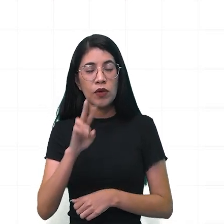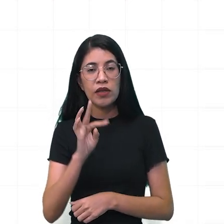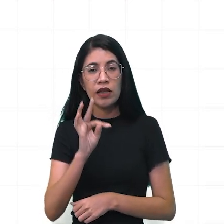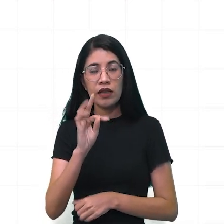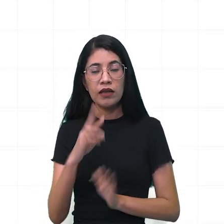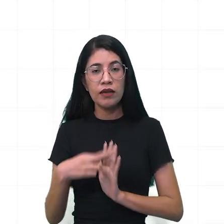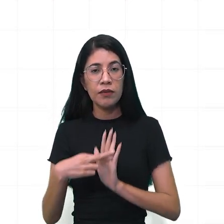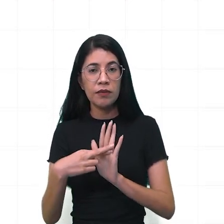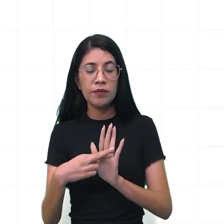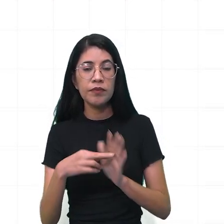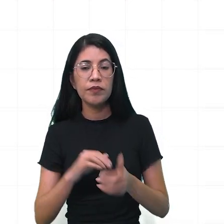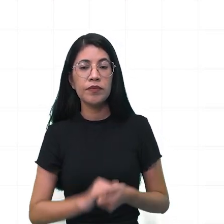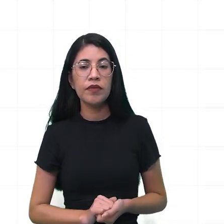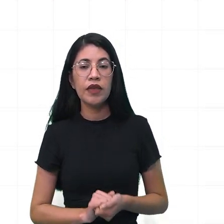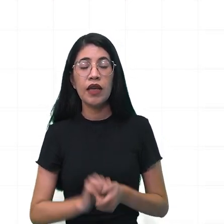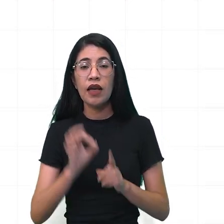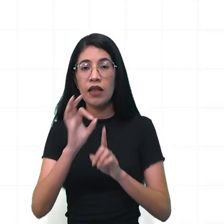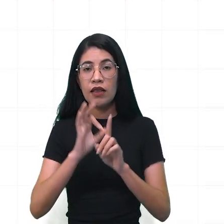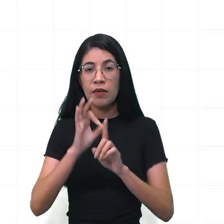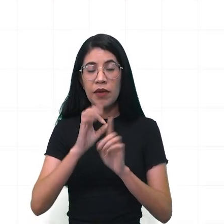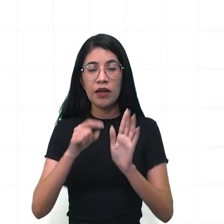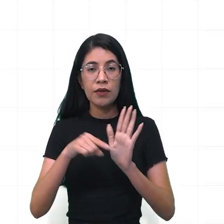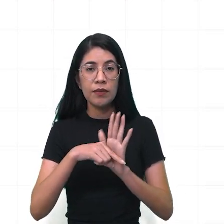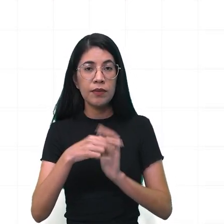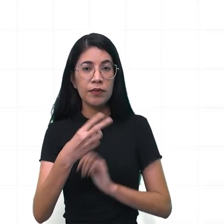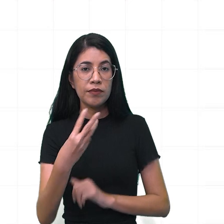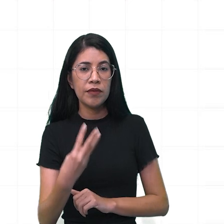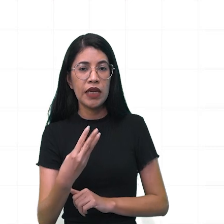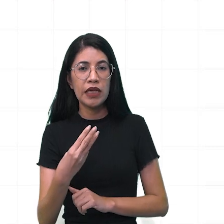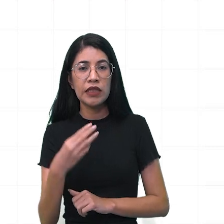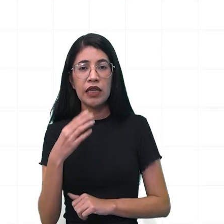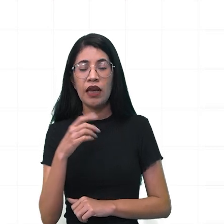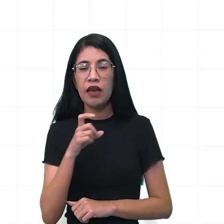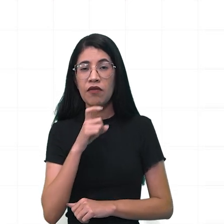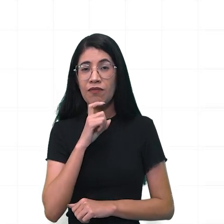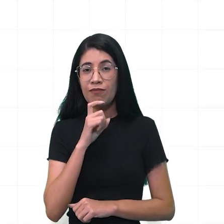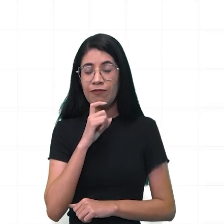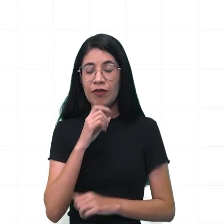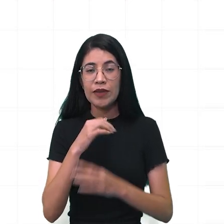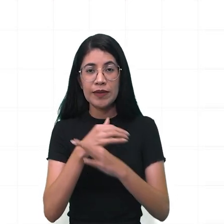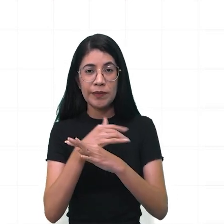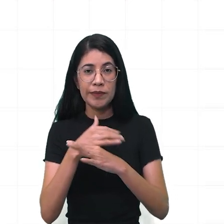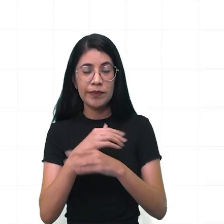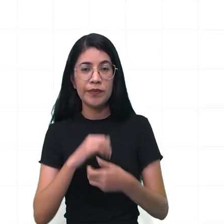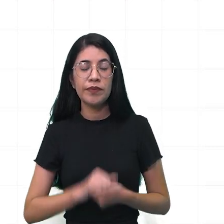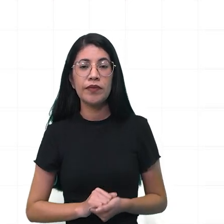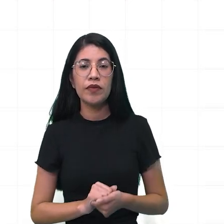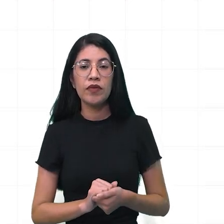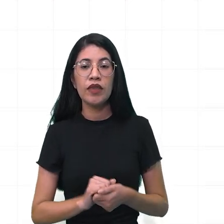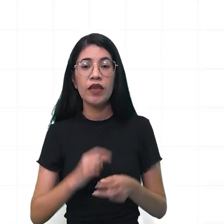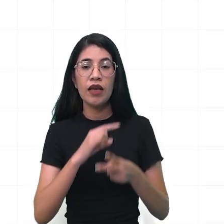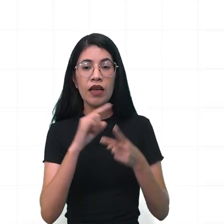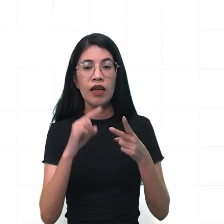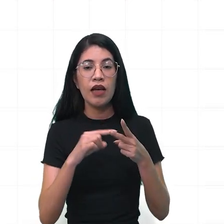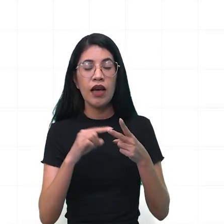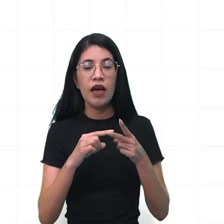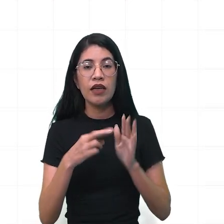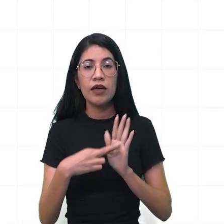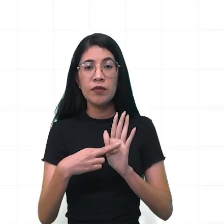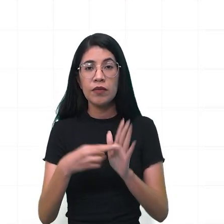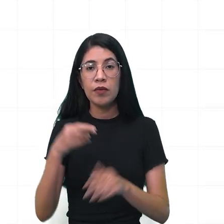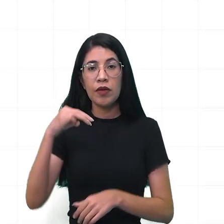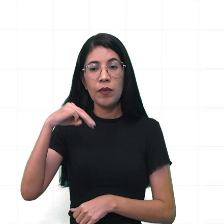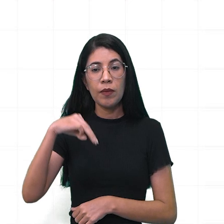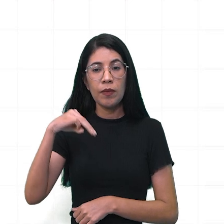A temperatura dessa cidade é -3, frio nessa cidade. Porto Alegre, indicado pela letra